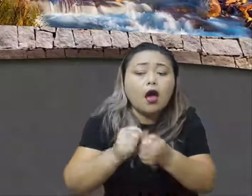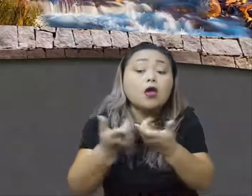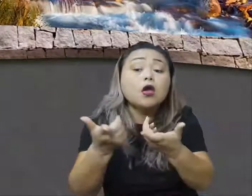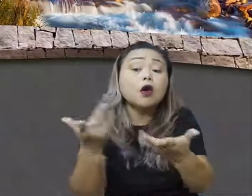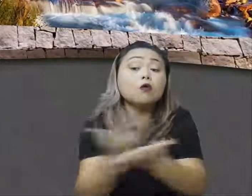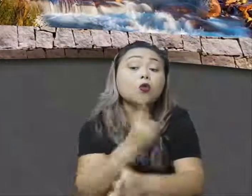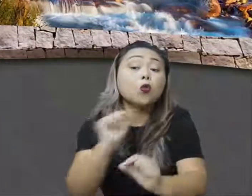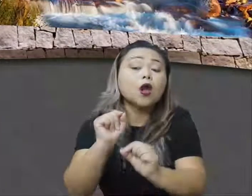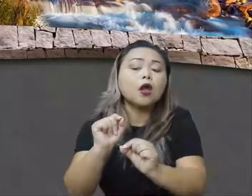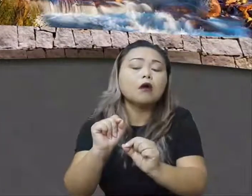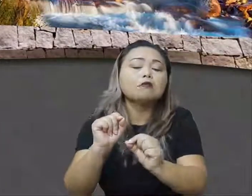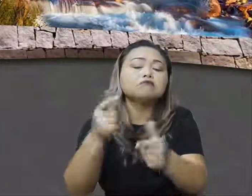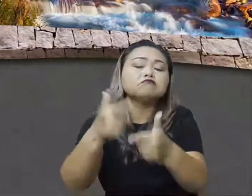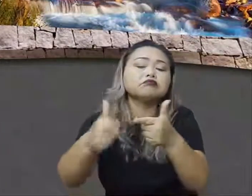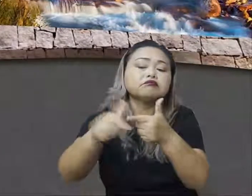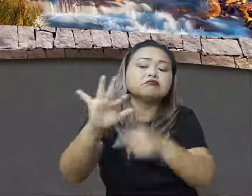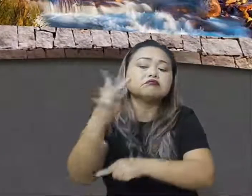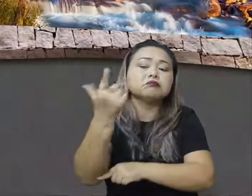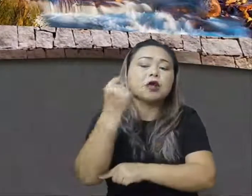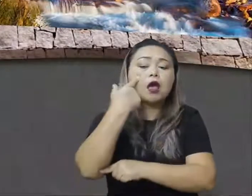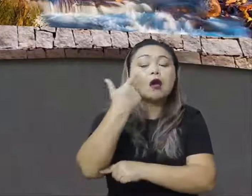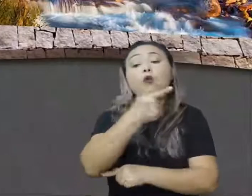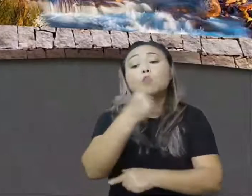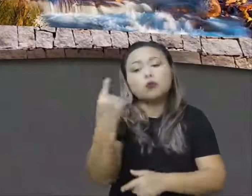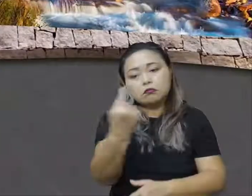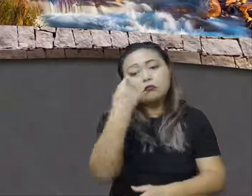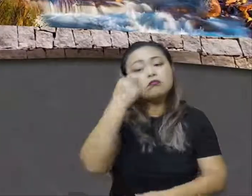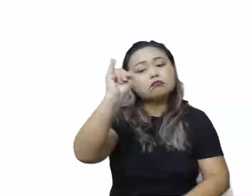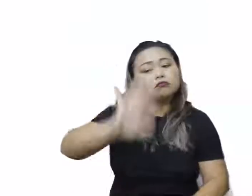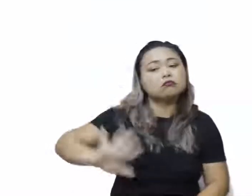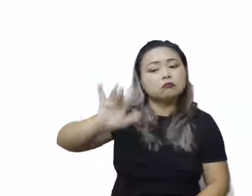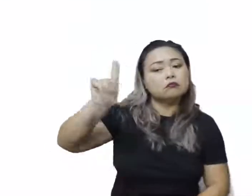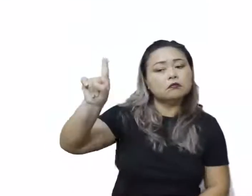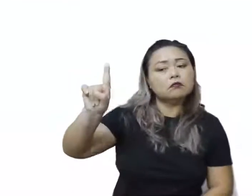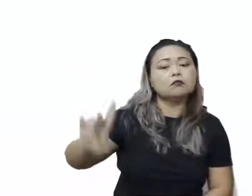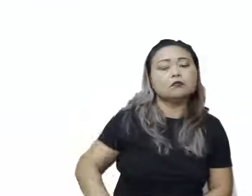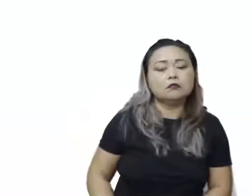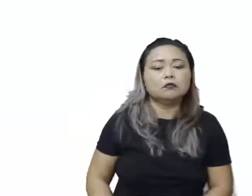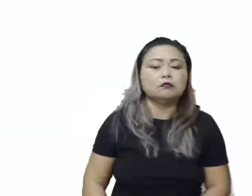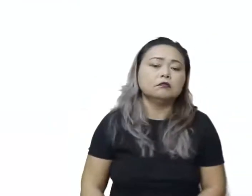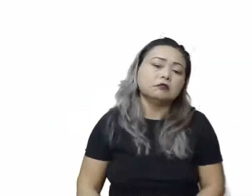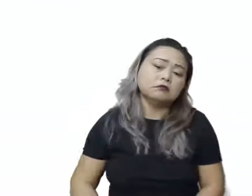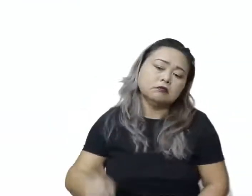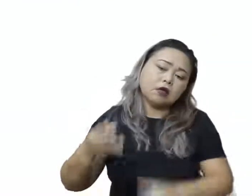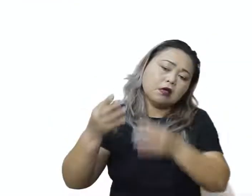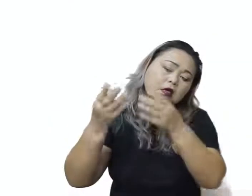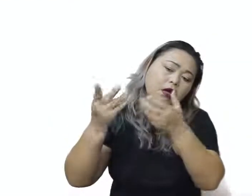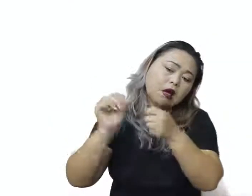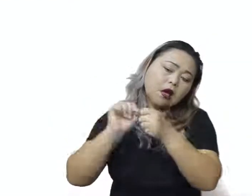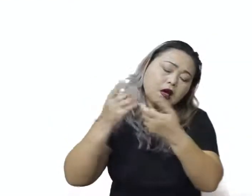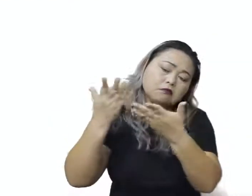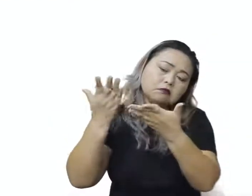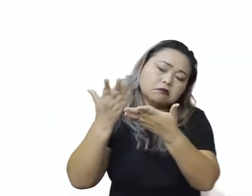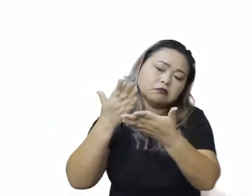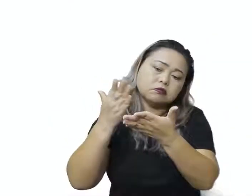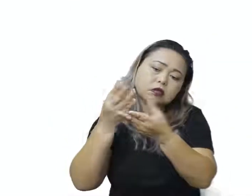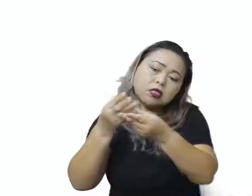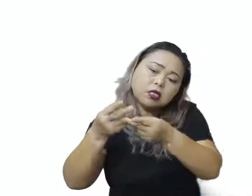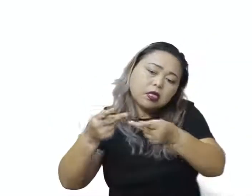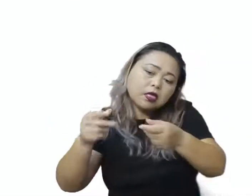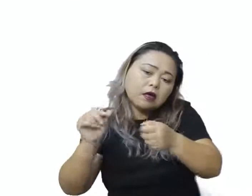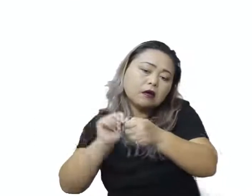ambientais. Um deles é esse que nós estamos vendo nessa imagem. A destruição de Piracemas, linda como